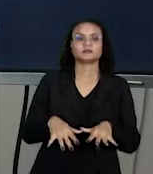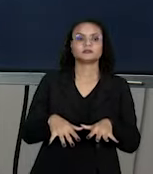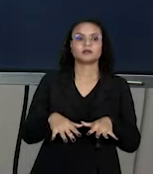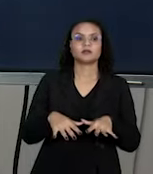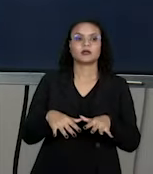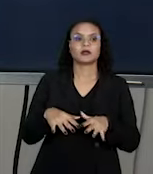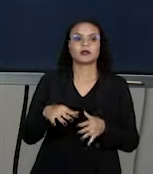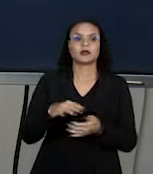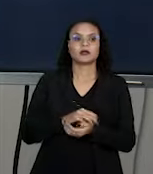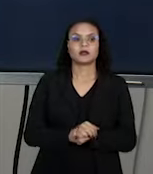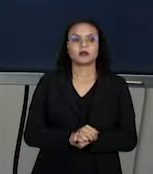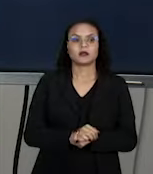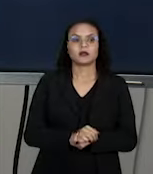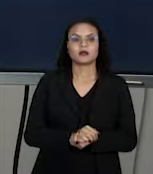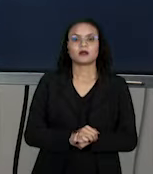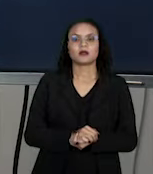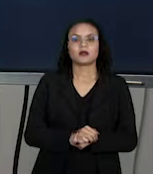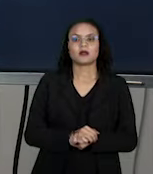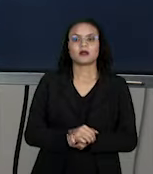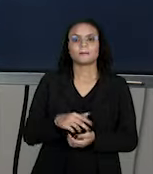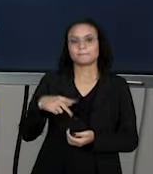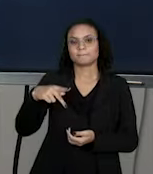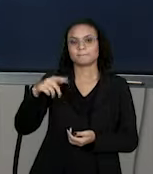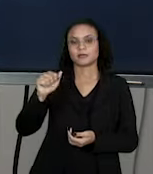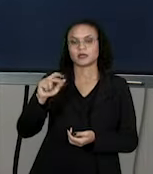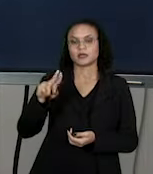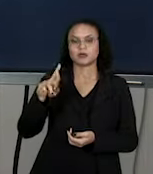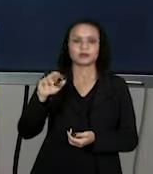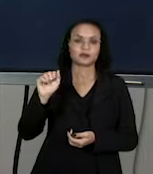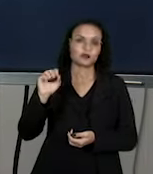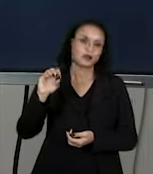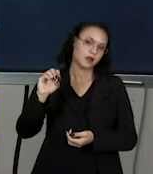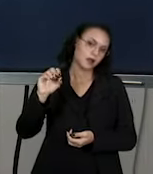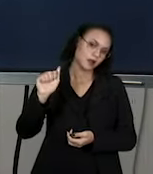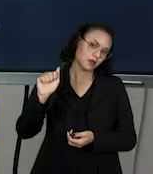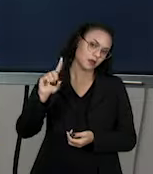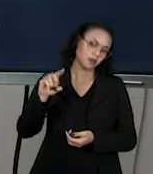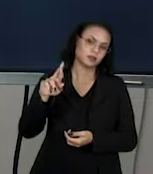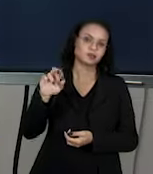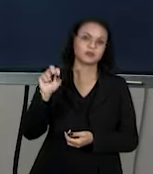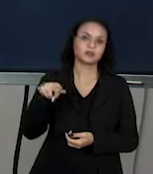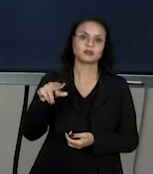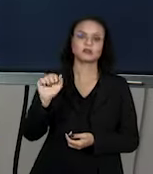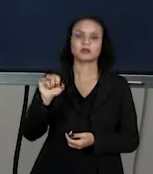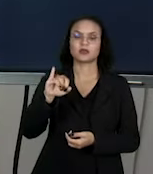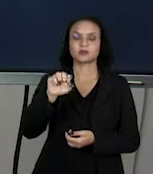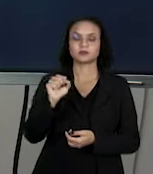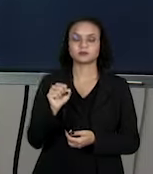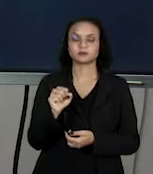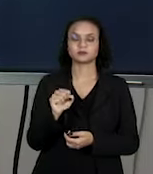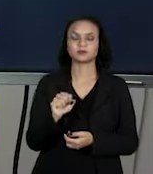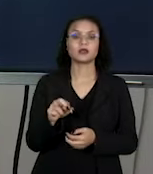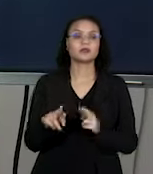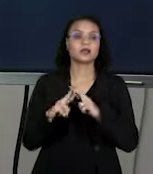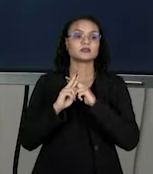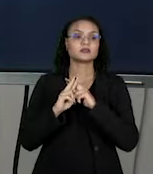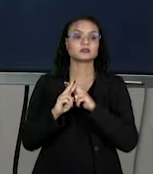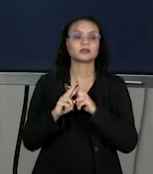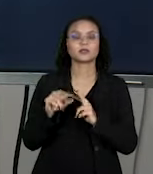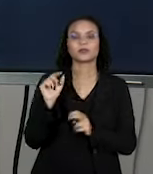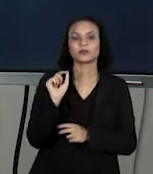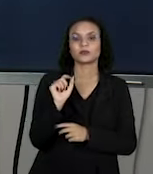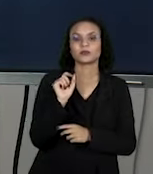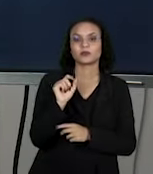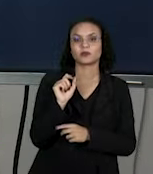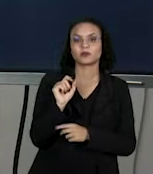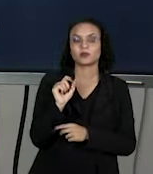hormônios também que irão atuar, por exemplo, como o cortisol, a noradrenalina, que